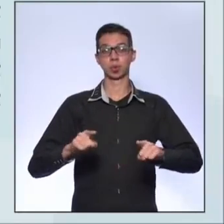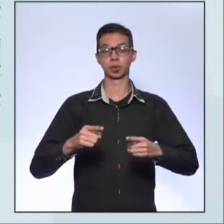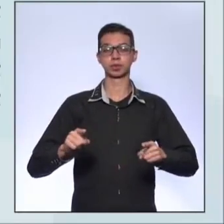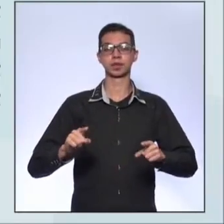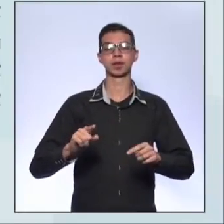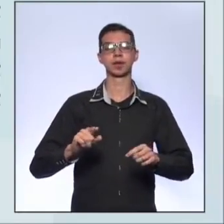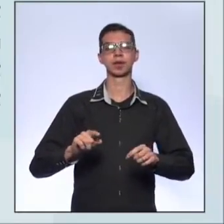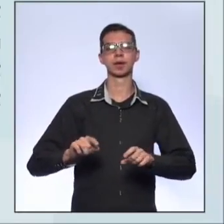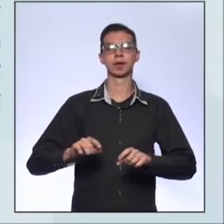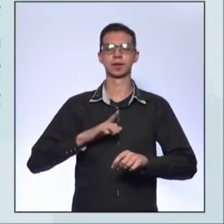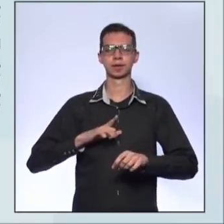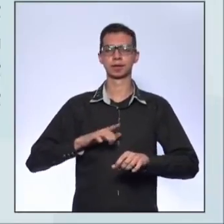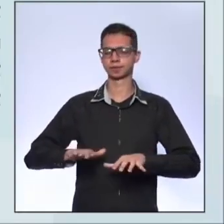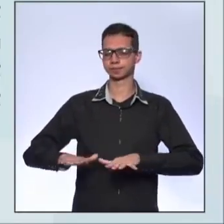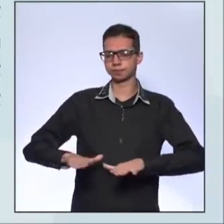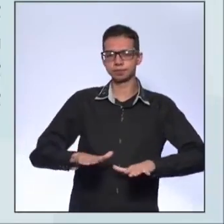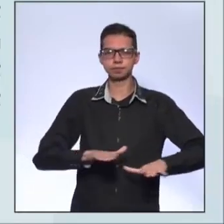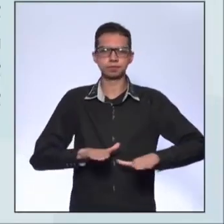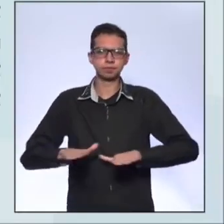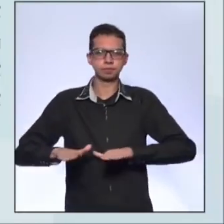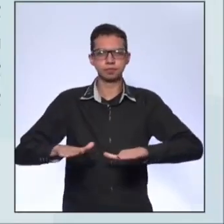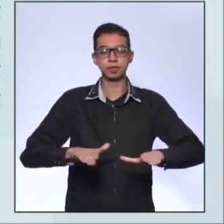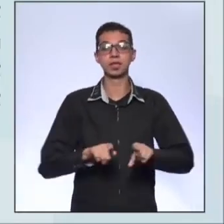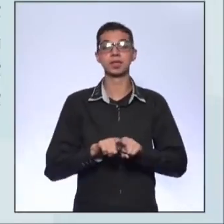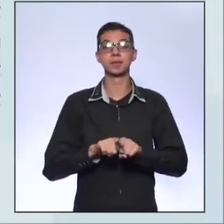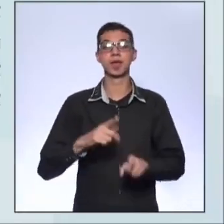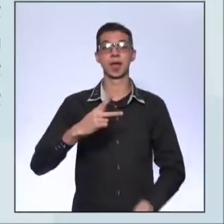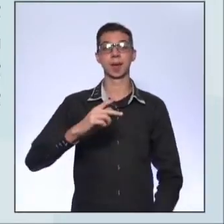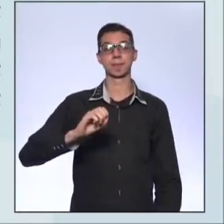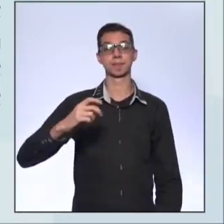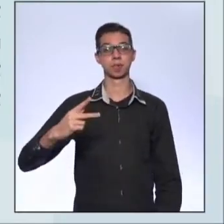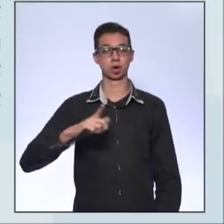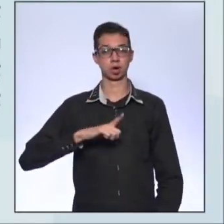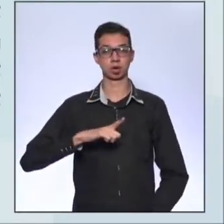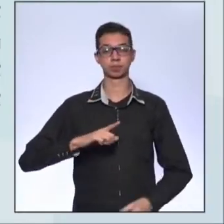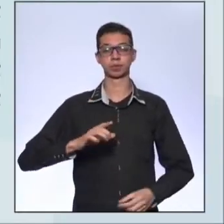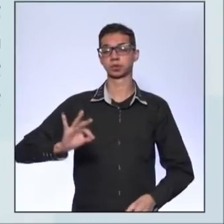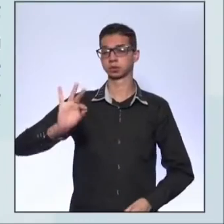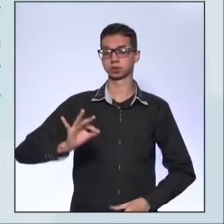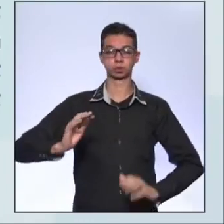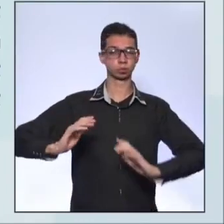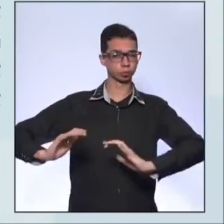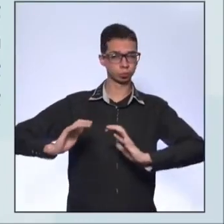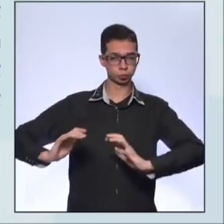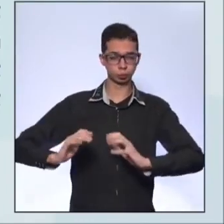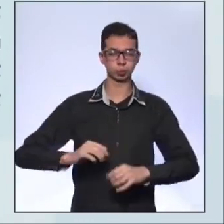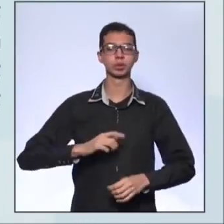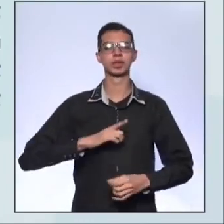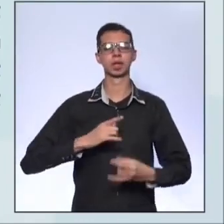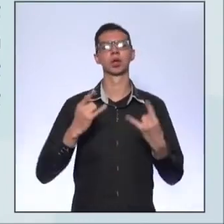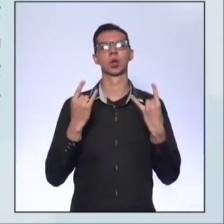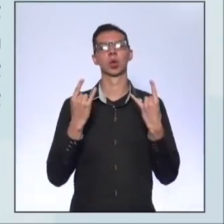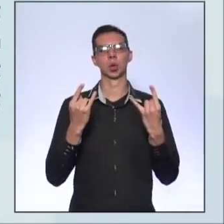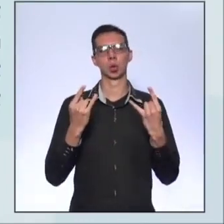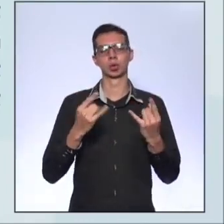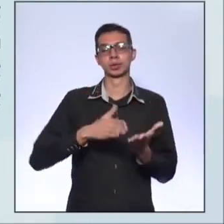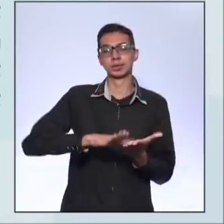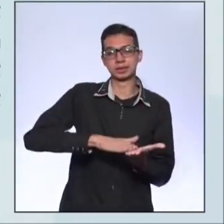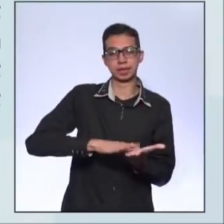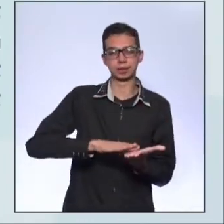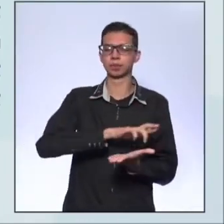música instrumental, a música pop, as orquestras sinfônicas, o rap, o repente, o rock, o samba e a